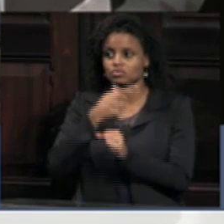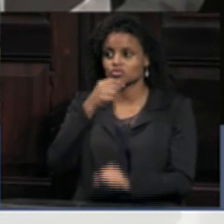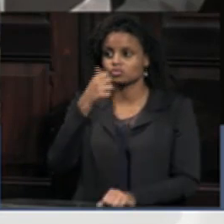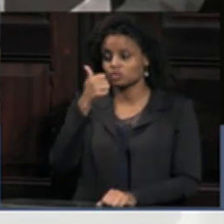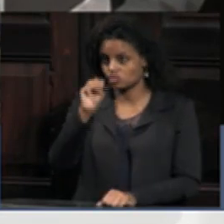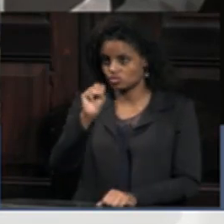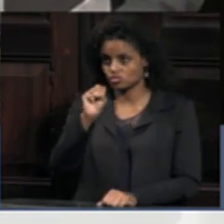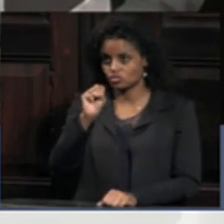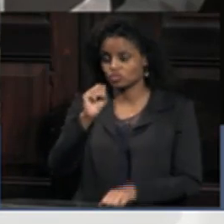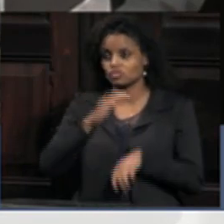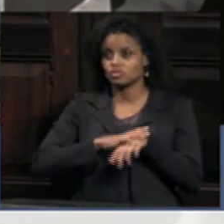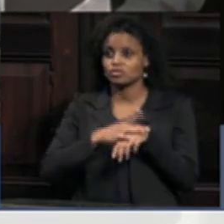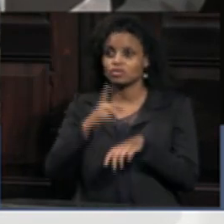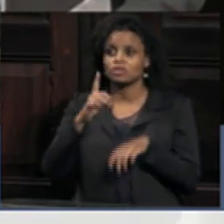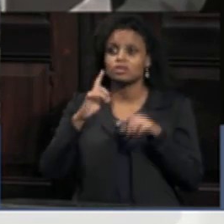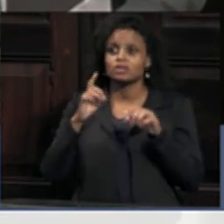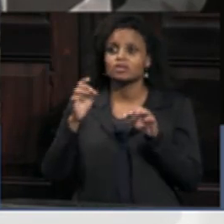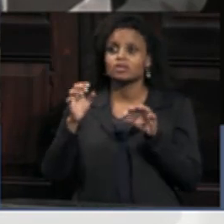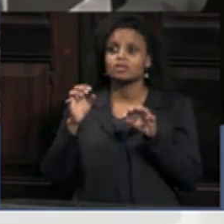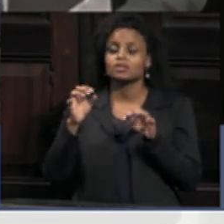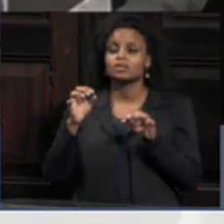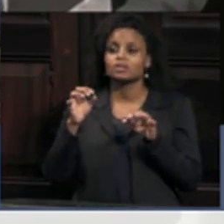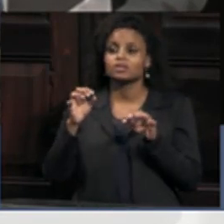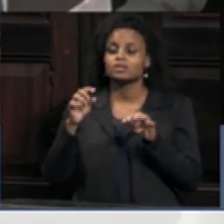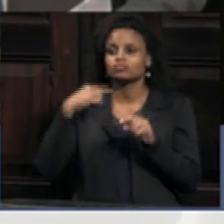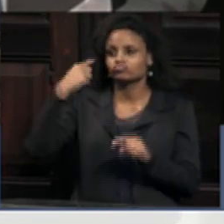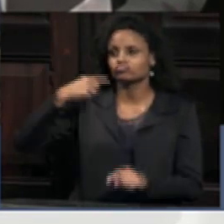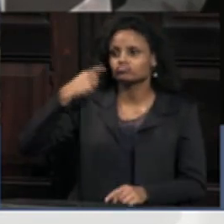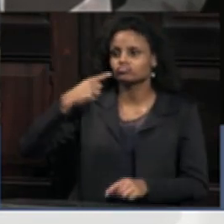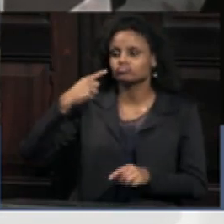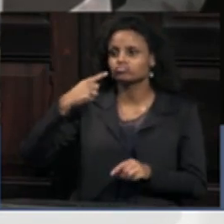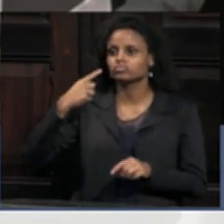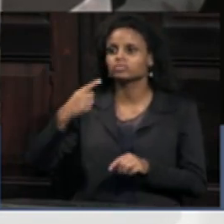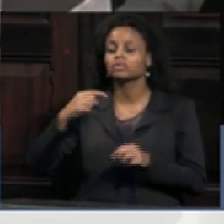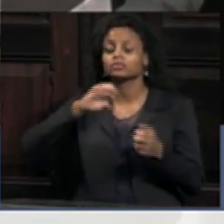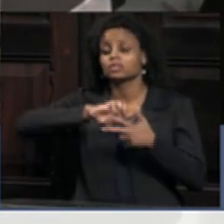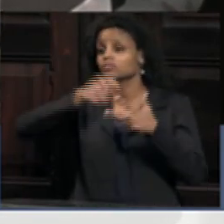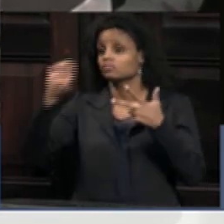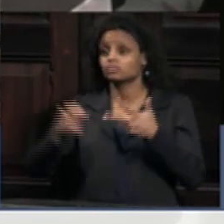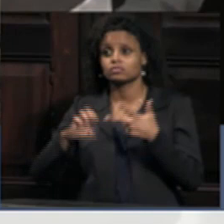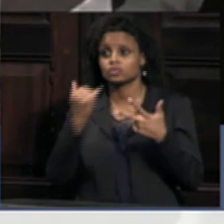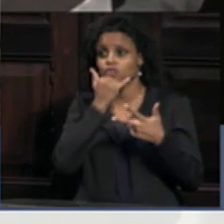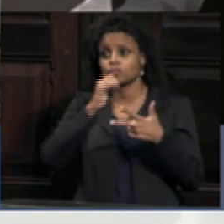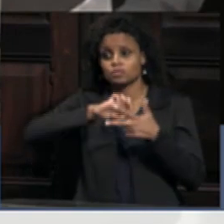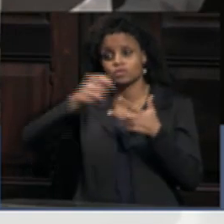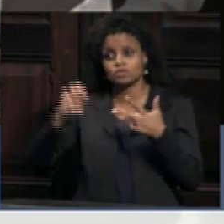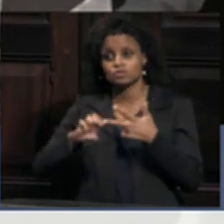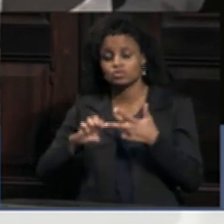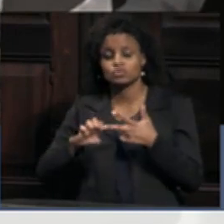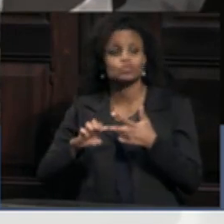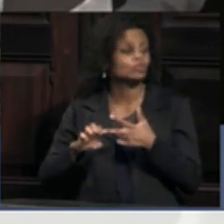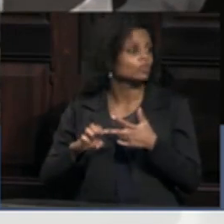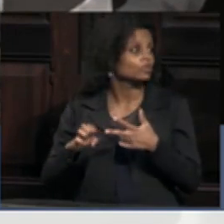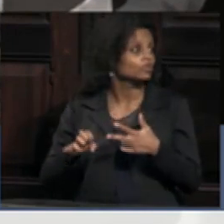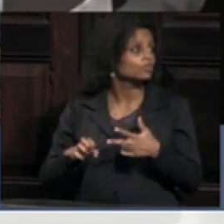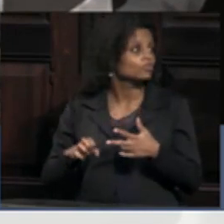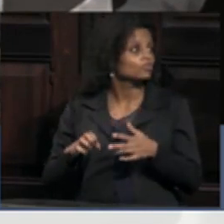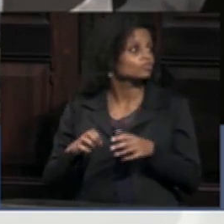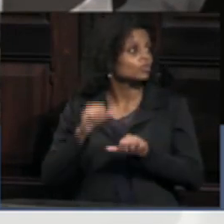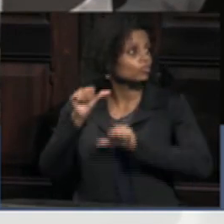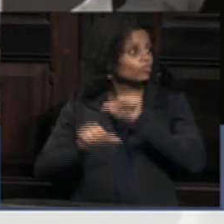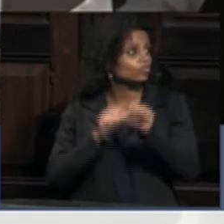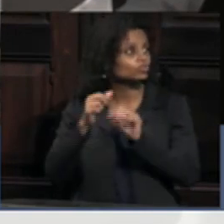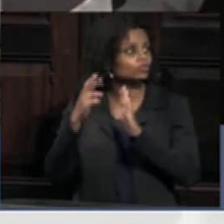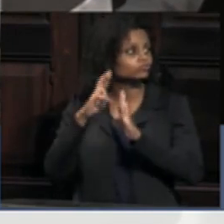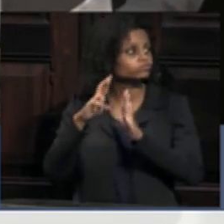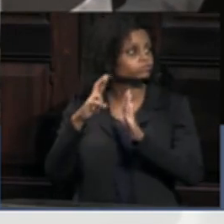58/2018, de autoria do Poder Executivo, mensagem número 39/2018, que altera a